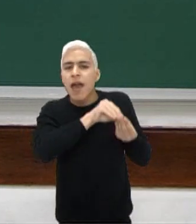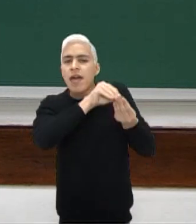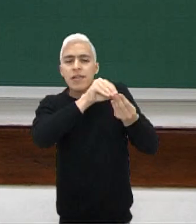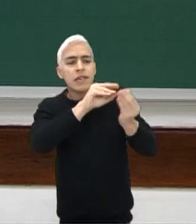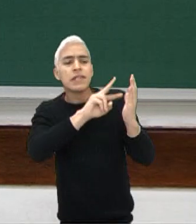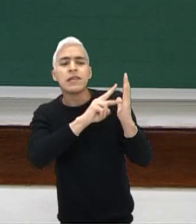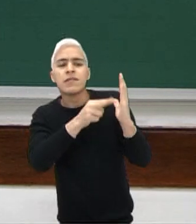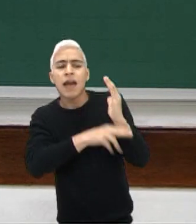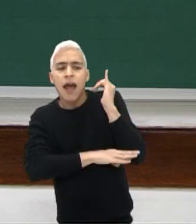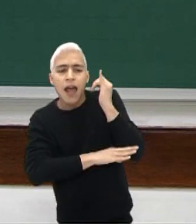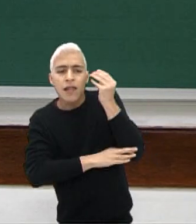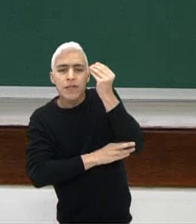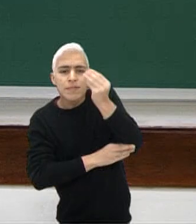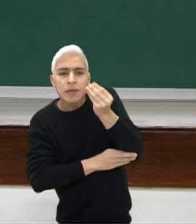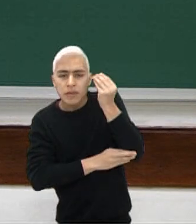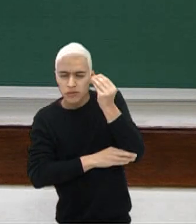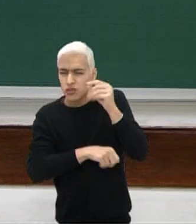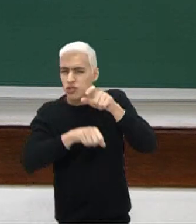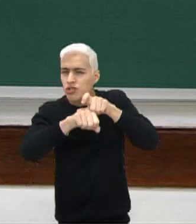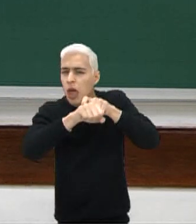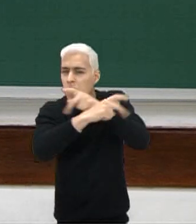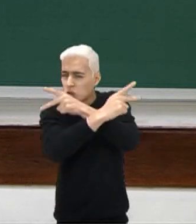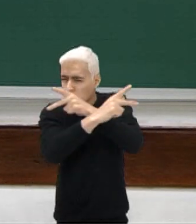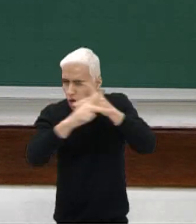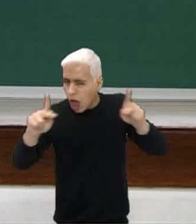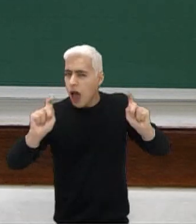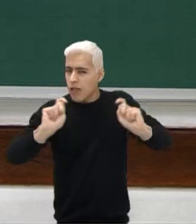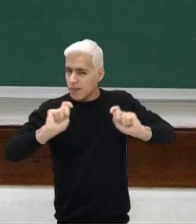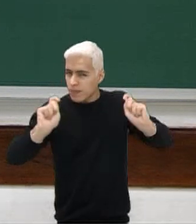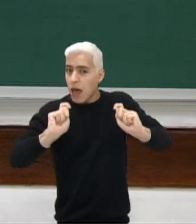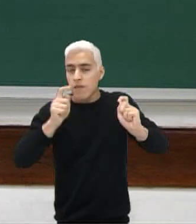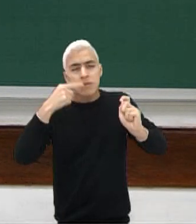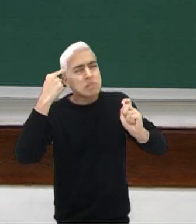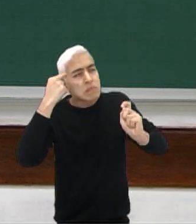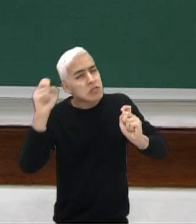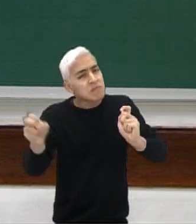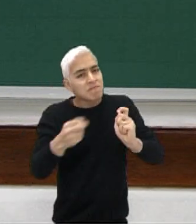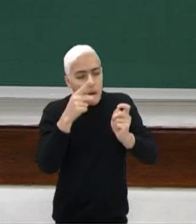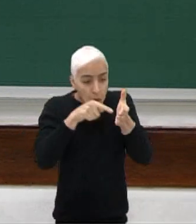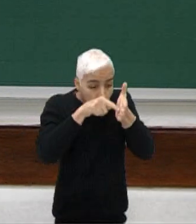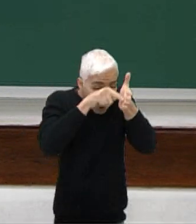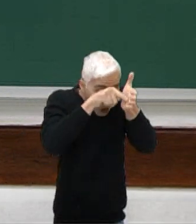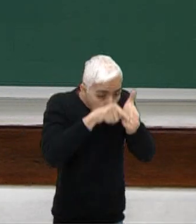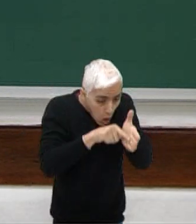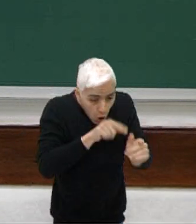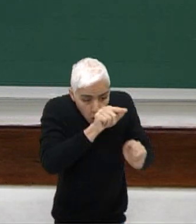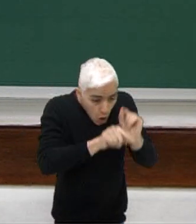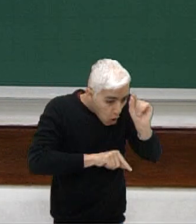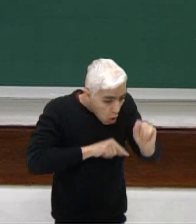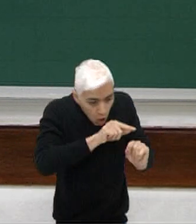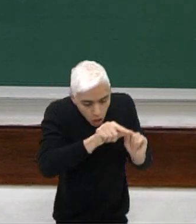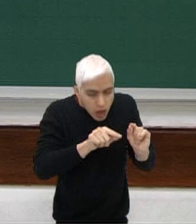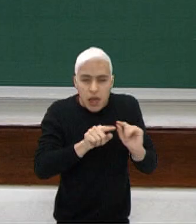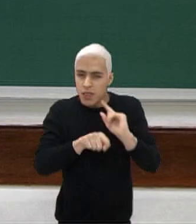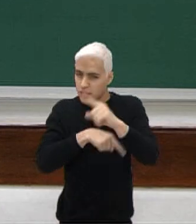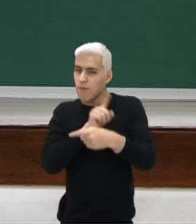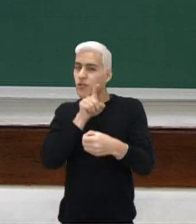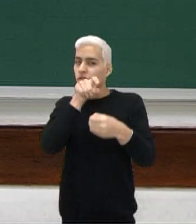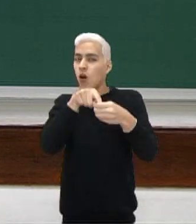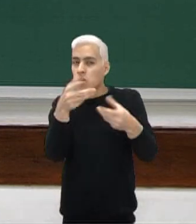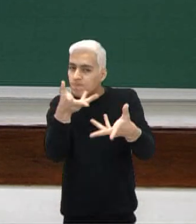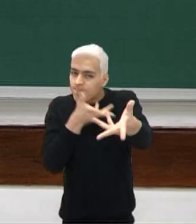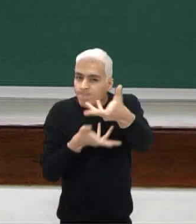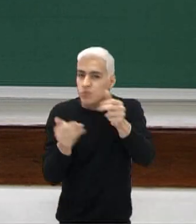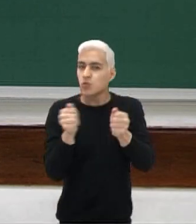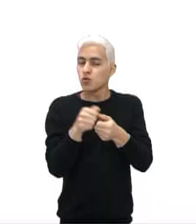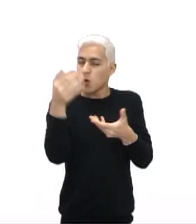experiência? Vou dar um tempinho para vocês pensarem ou mesmo pesquisarem a respeito de relato de experiência. Volto para corrigir